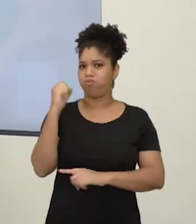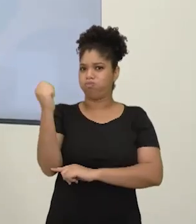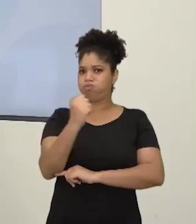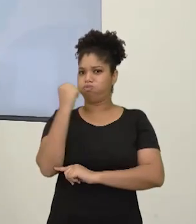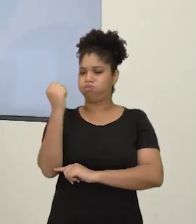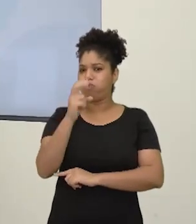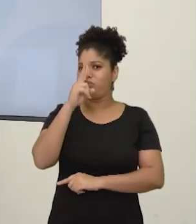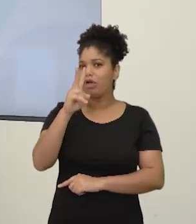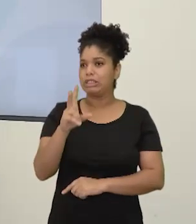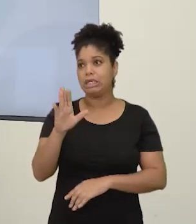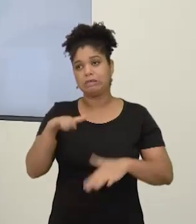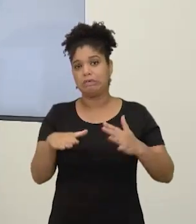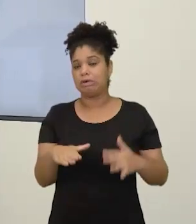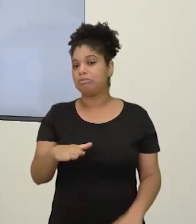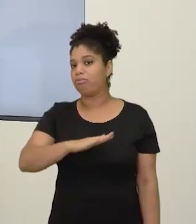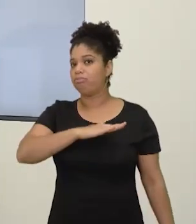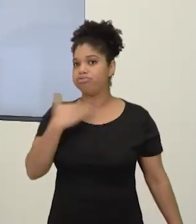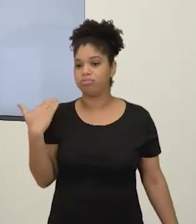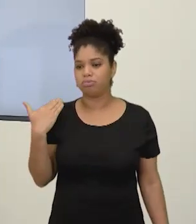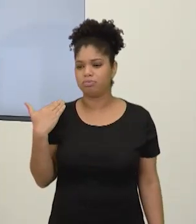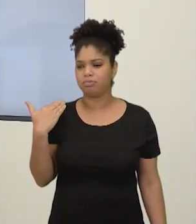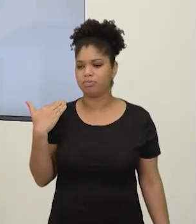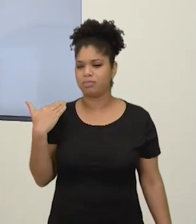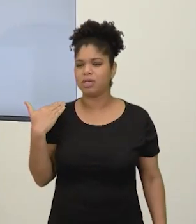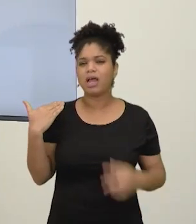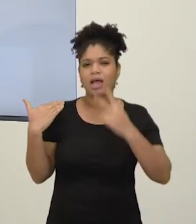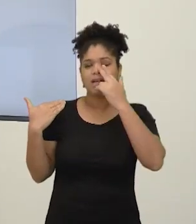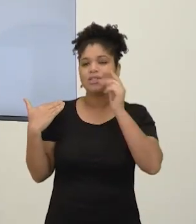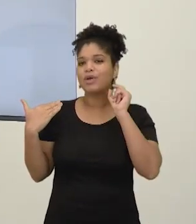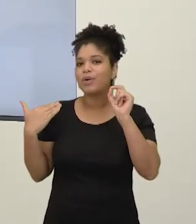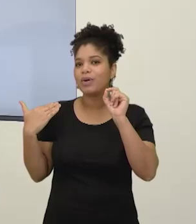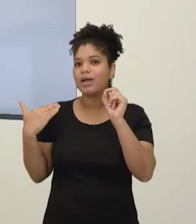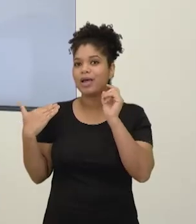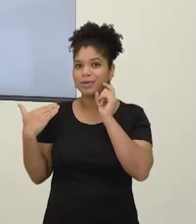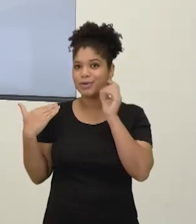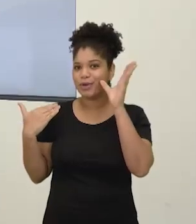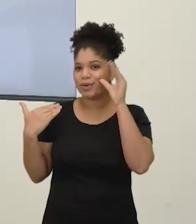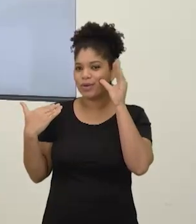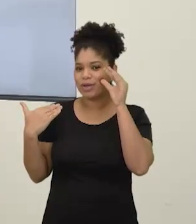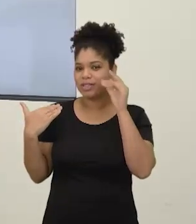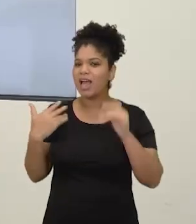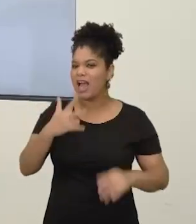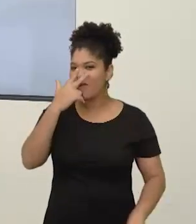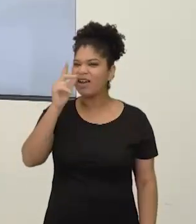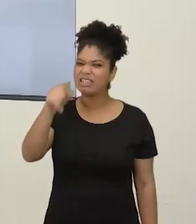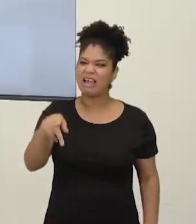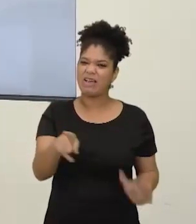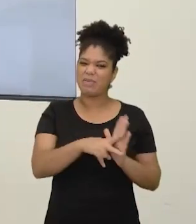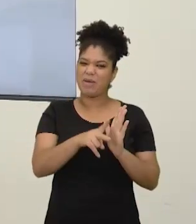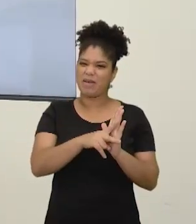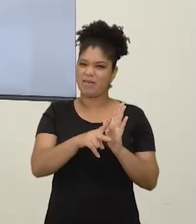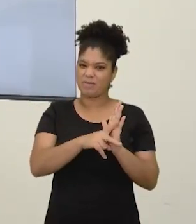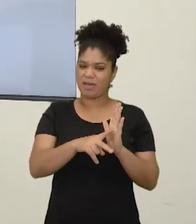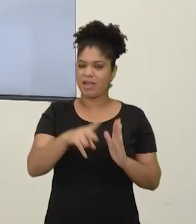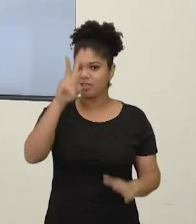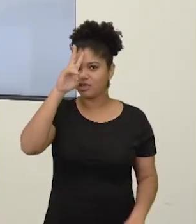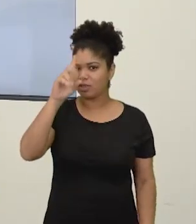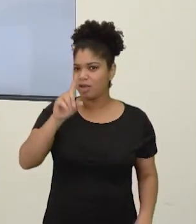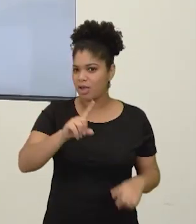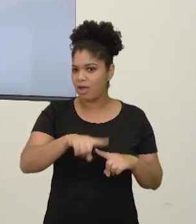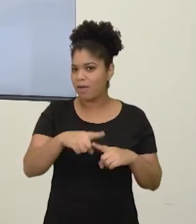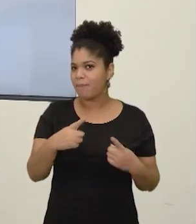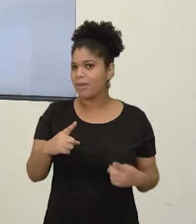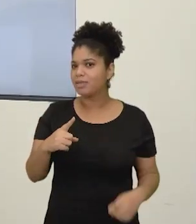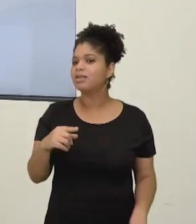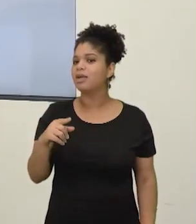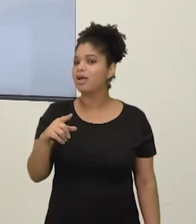Essa história vai terminar com uma tragédia espetacular? Professor, não é com tragédia porque ele está escrevendo a história. Mas quem disse que essa tragédia não pode